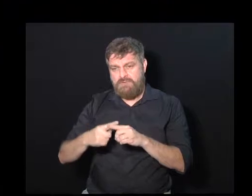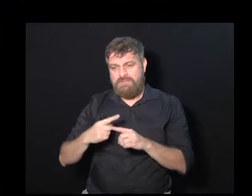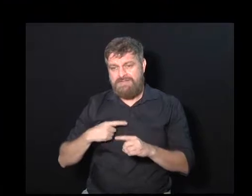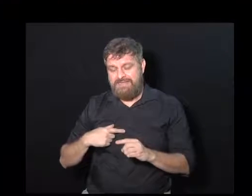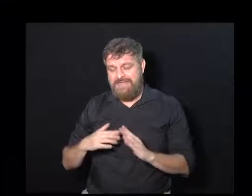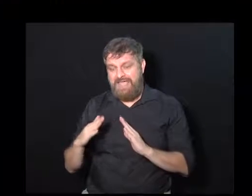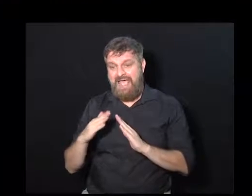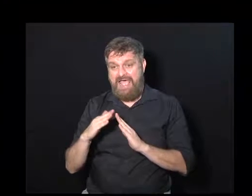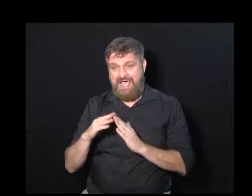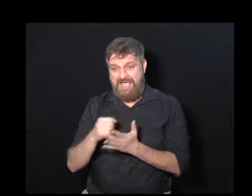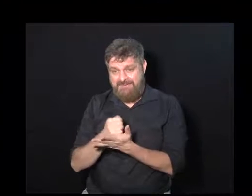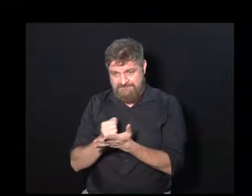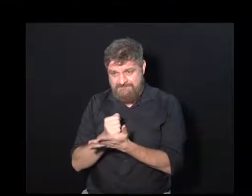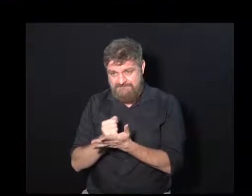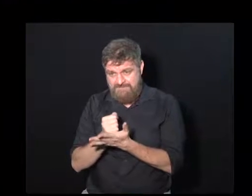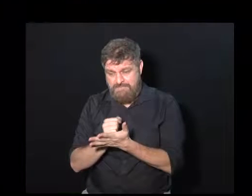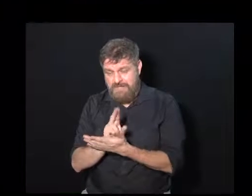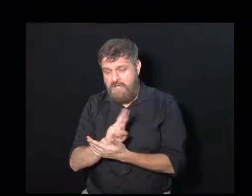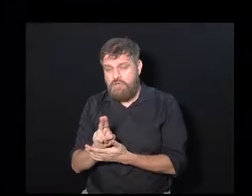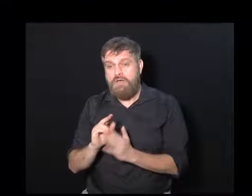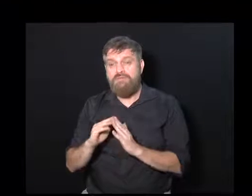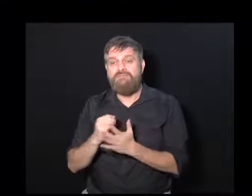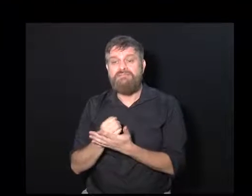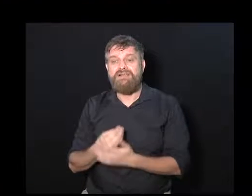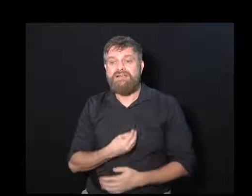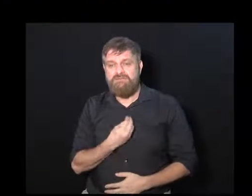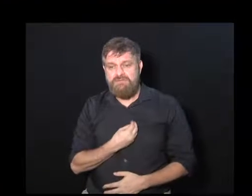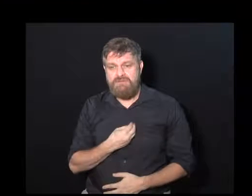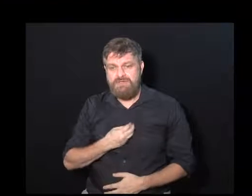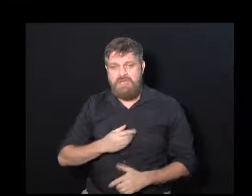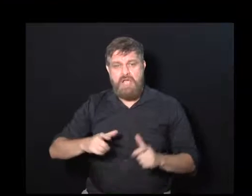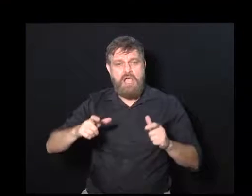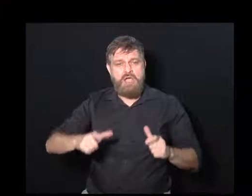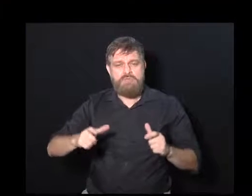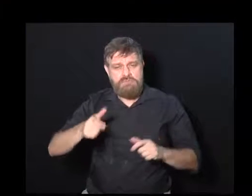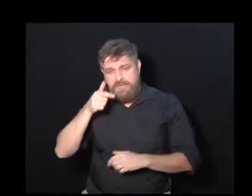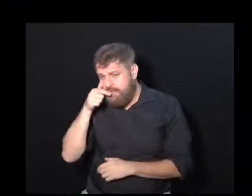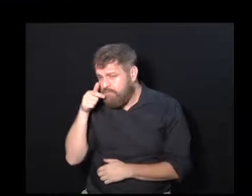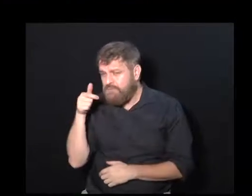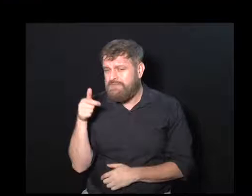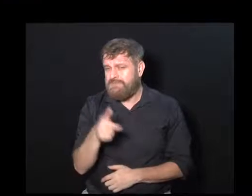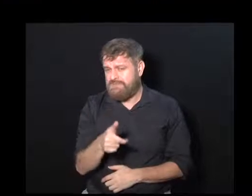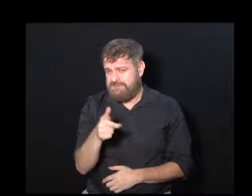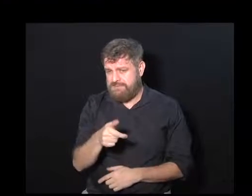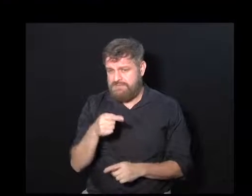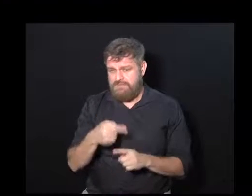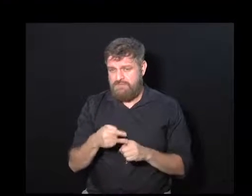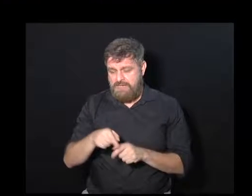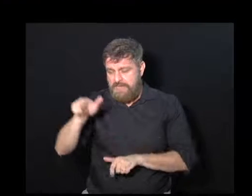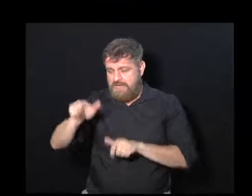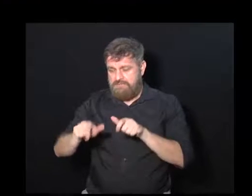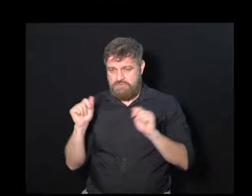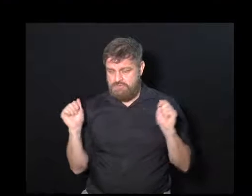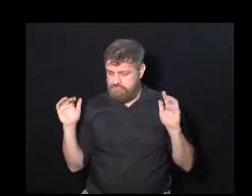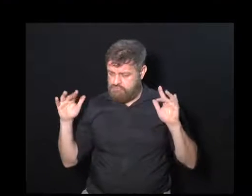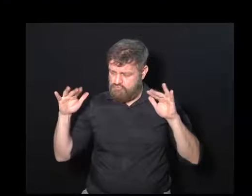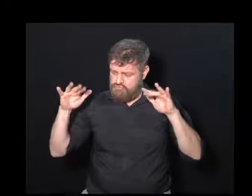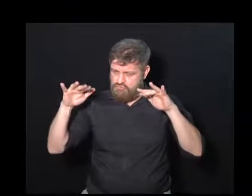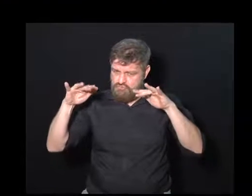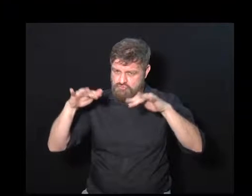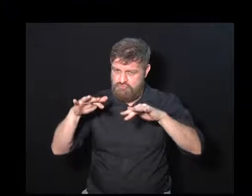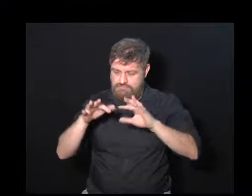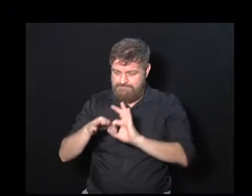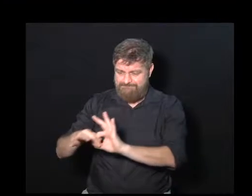vivas. E esse espaço ele é muito interessante, porque a comunidade interage de uma forma